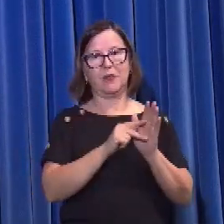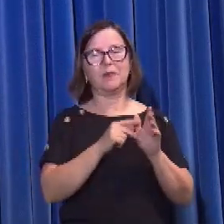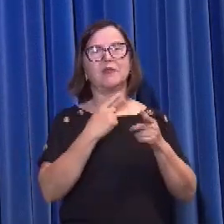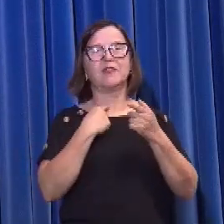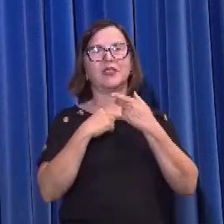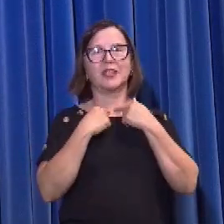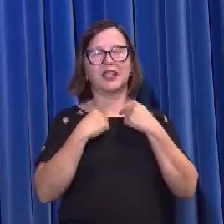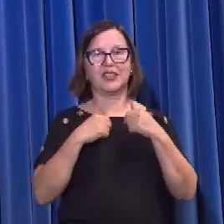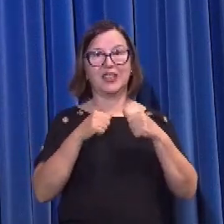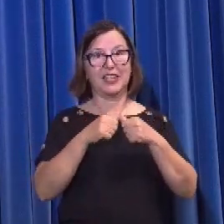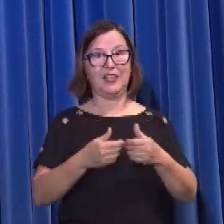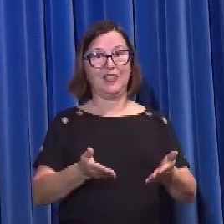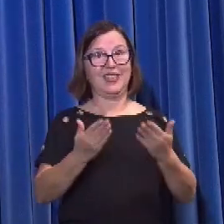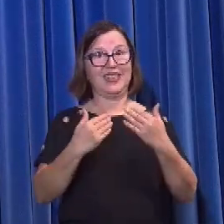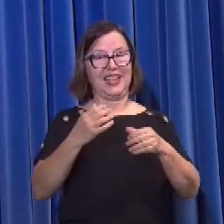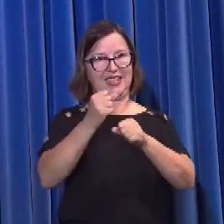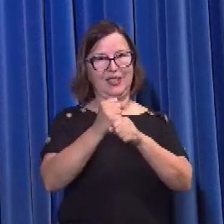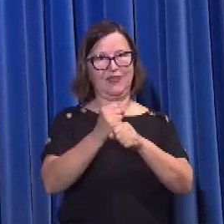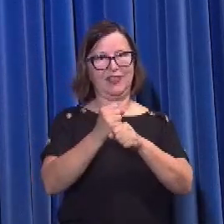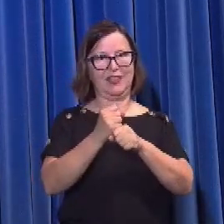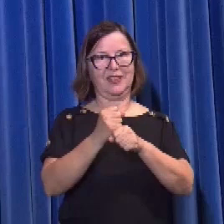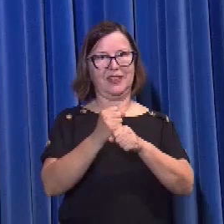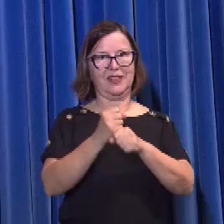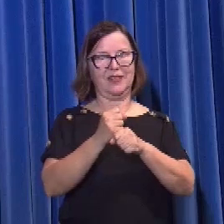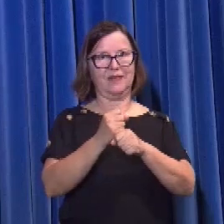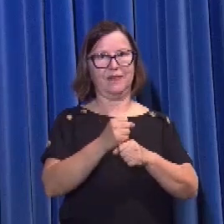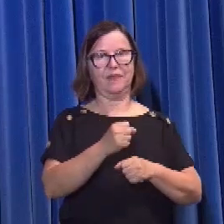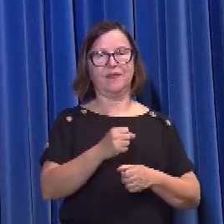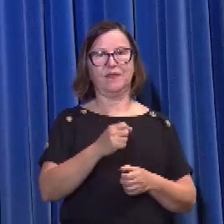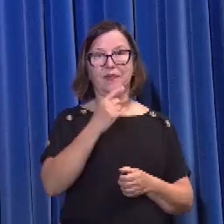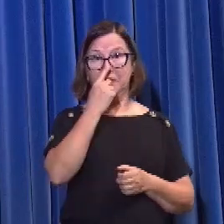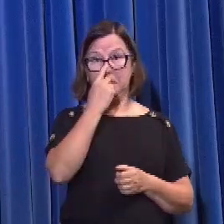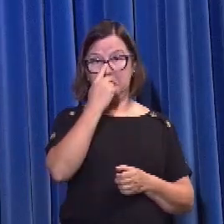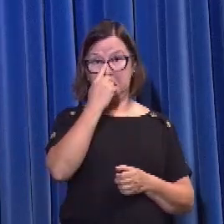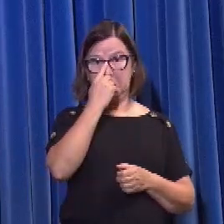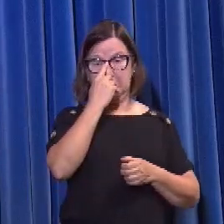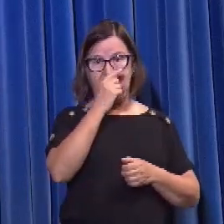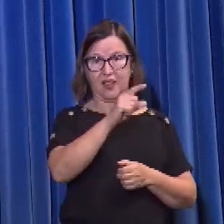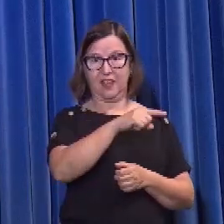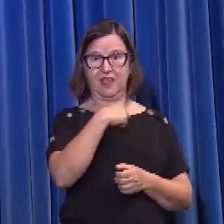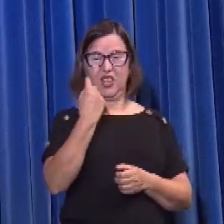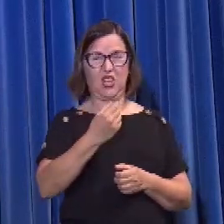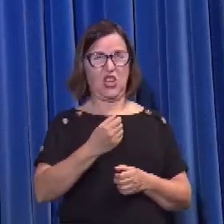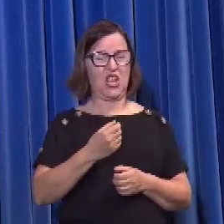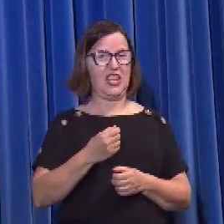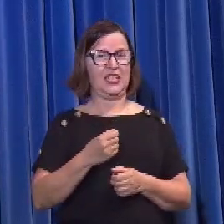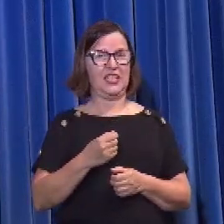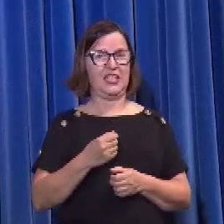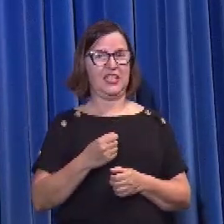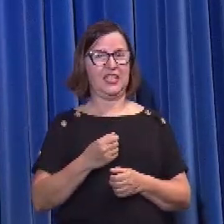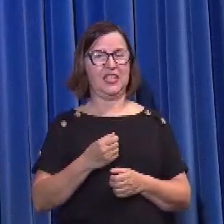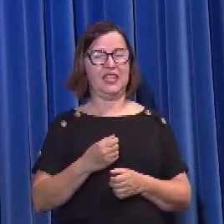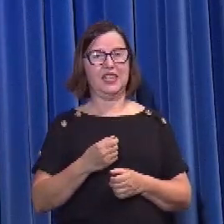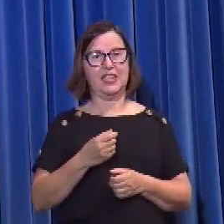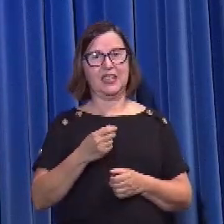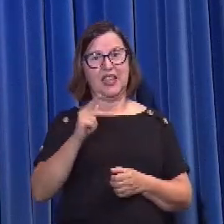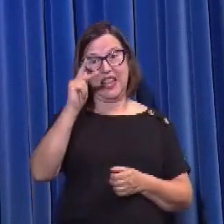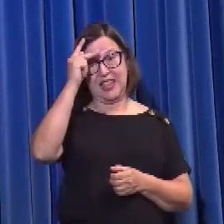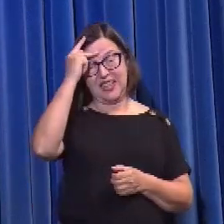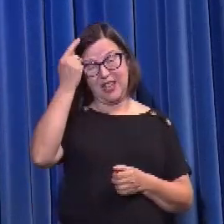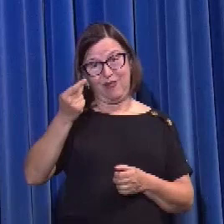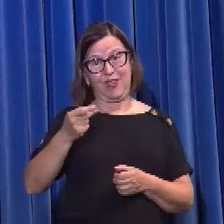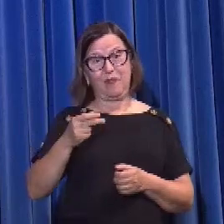Nós somos seres depravados. Nós somos seres rebeldes, naturalmente rebeldes em relação a